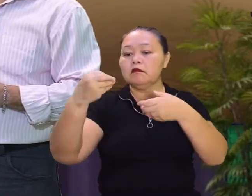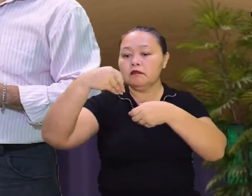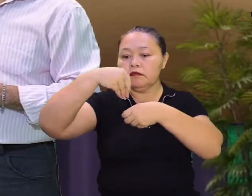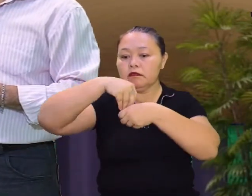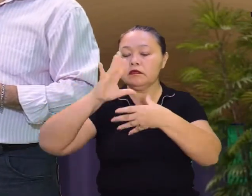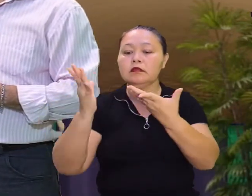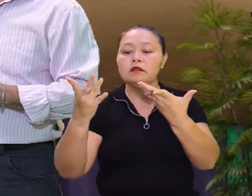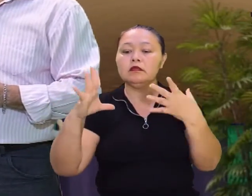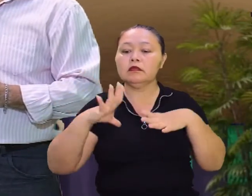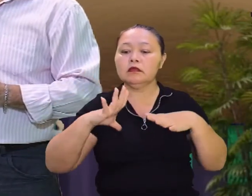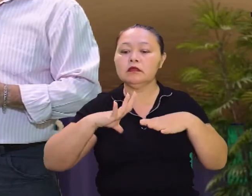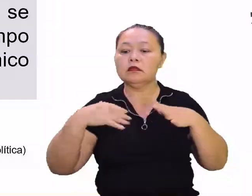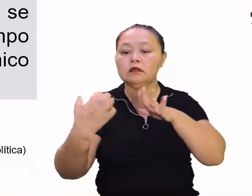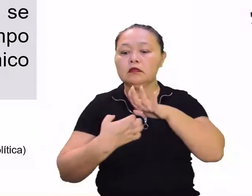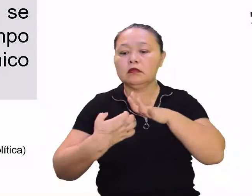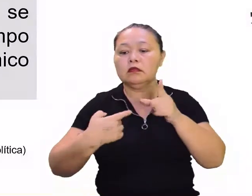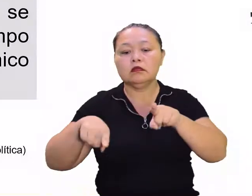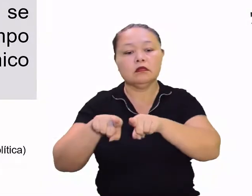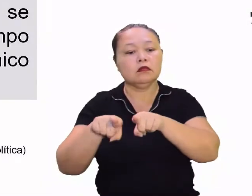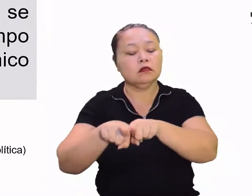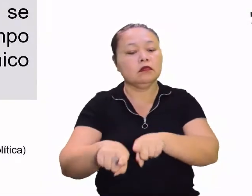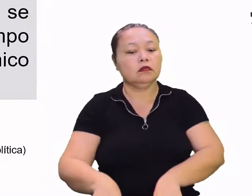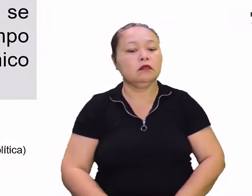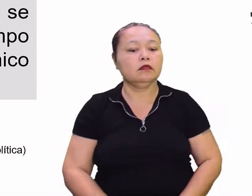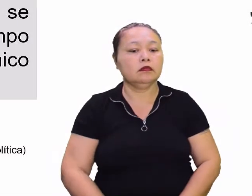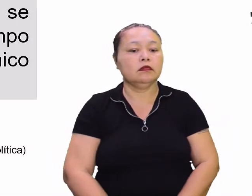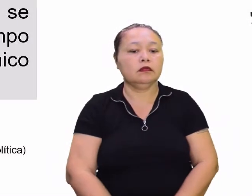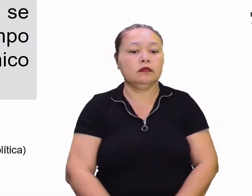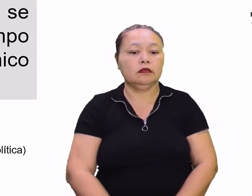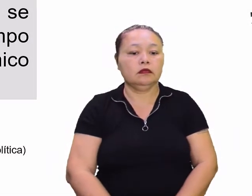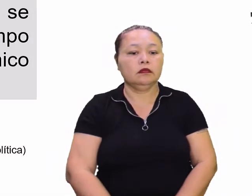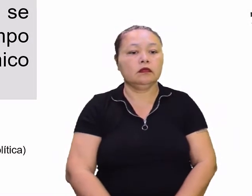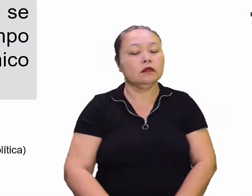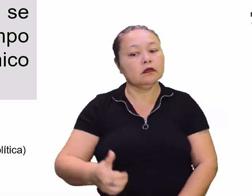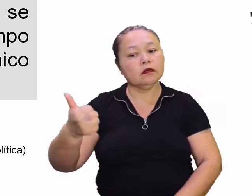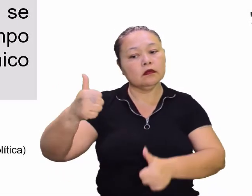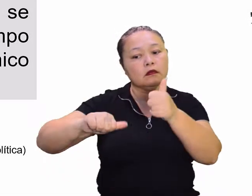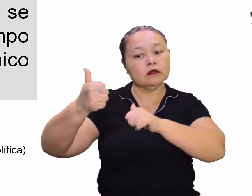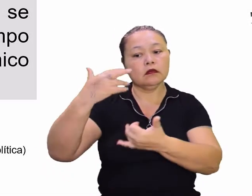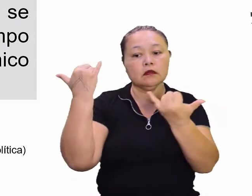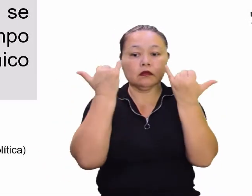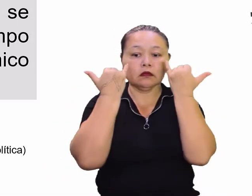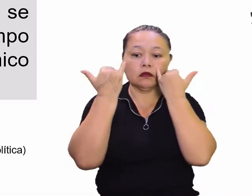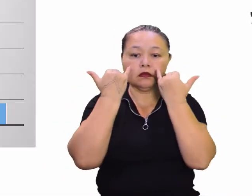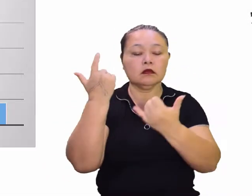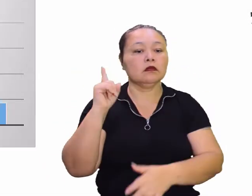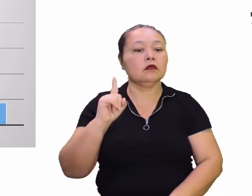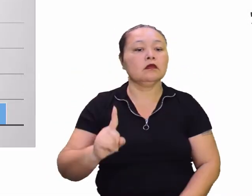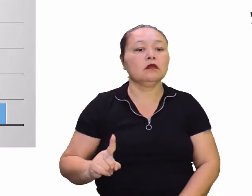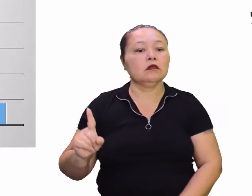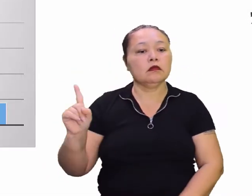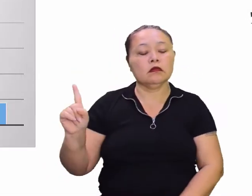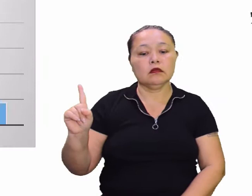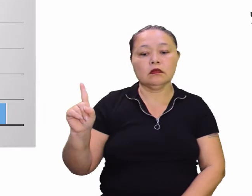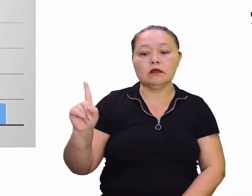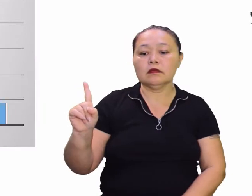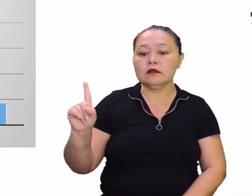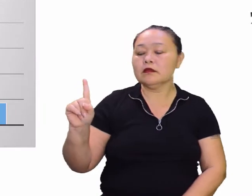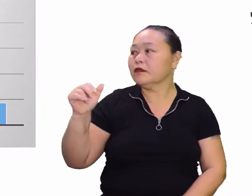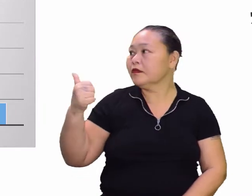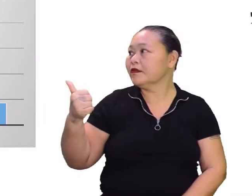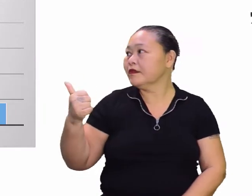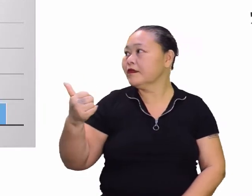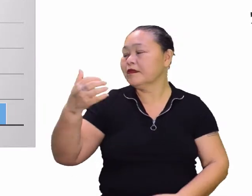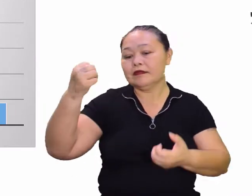isso? Muito bem. Vamos lá? Vamos analisar mais informações aqui nesse gráfico que o professor Jorge agora vai